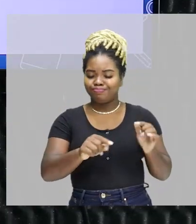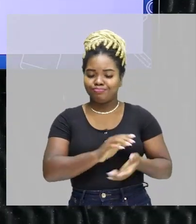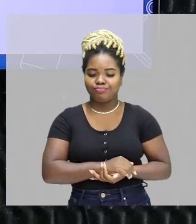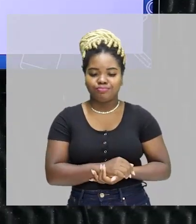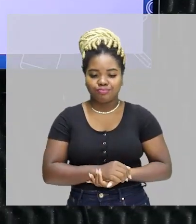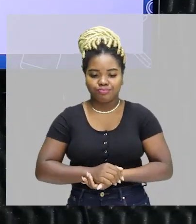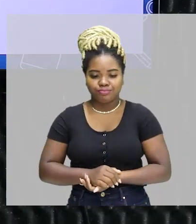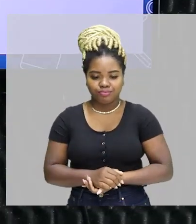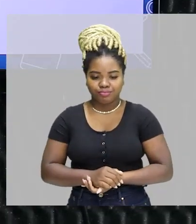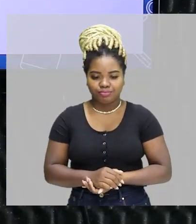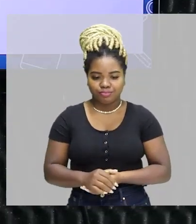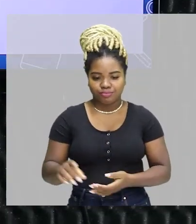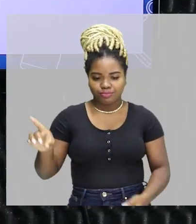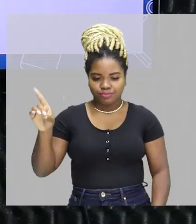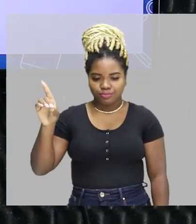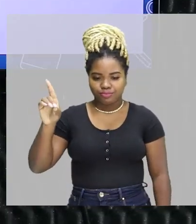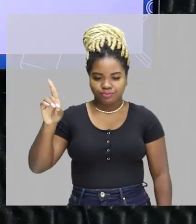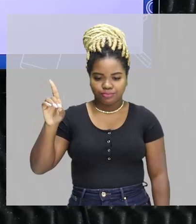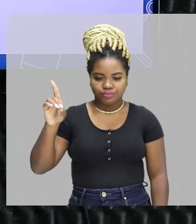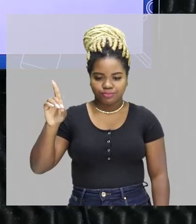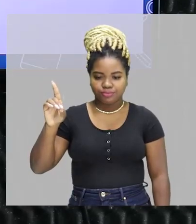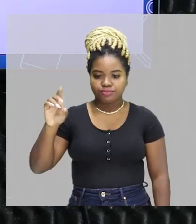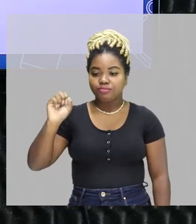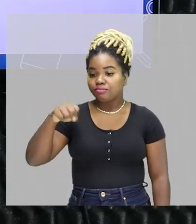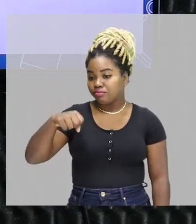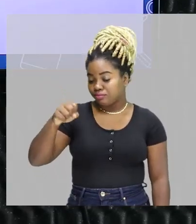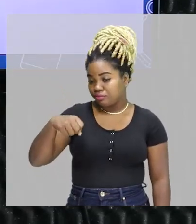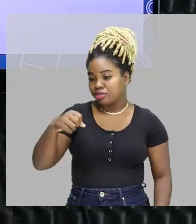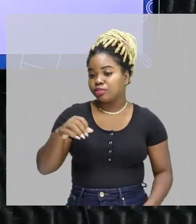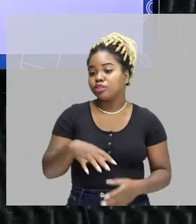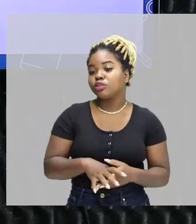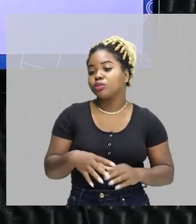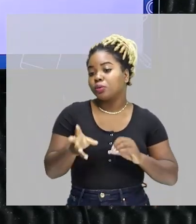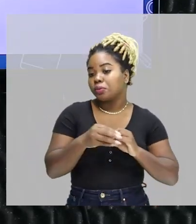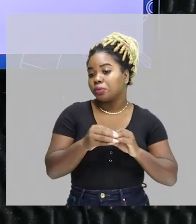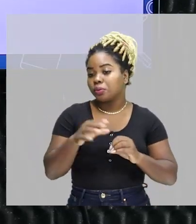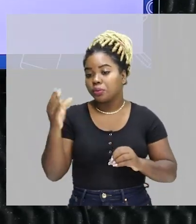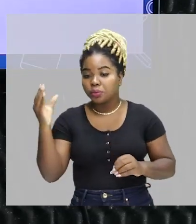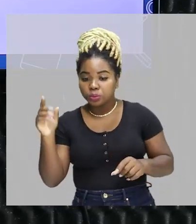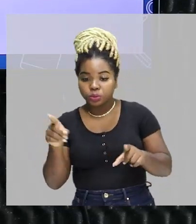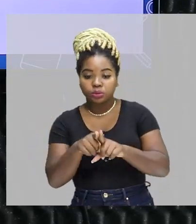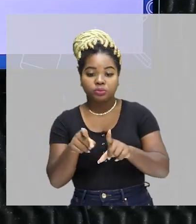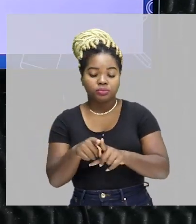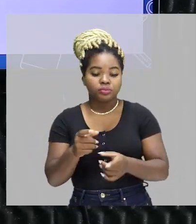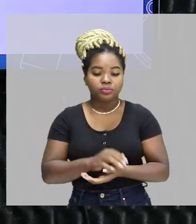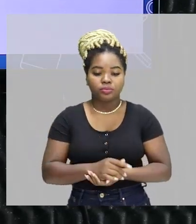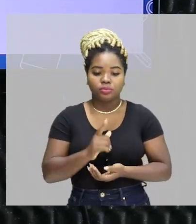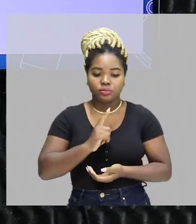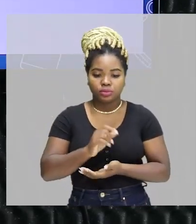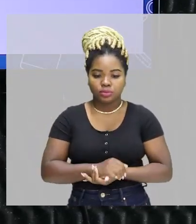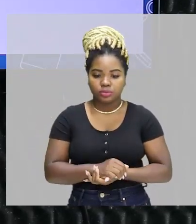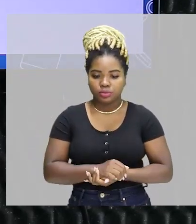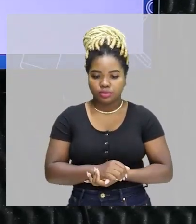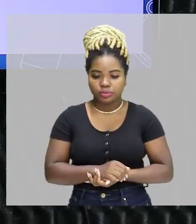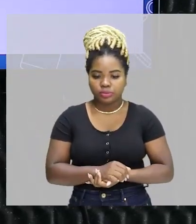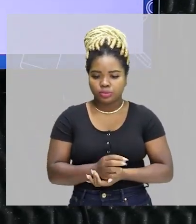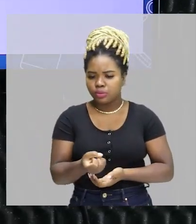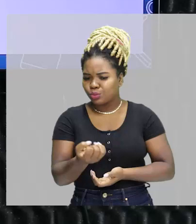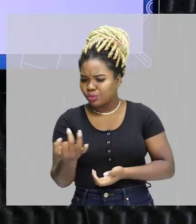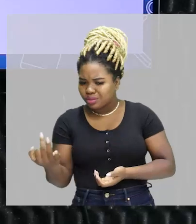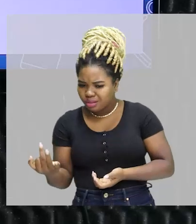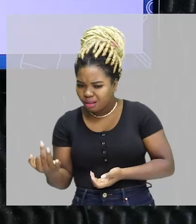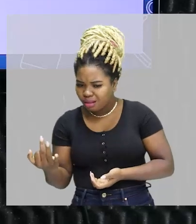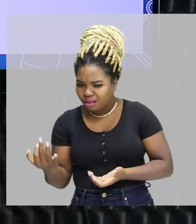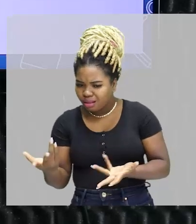Tá? D, objetividade, sim, o conhecimento científico tem objetividade, perfeito? E é